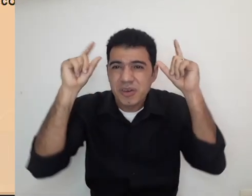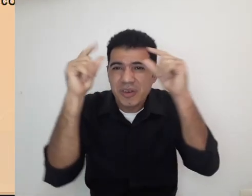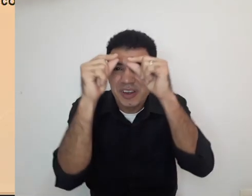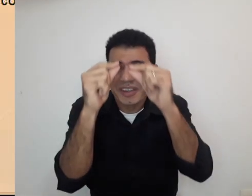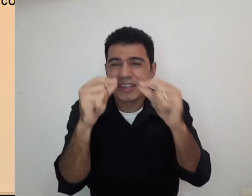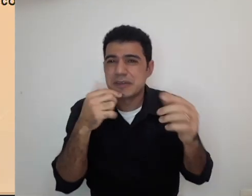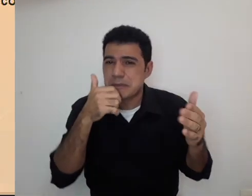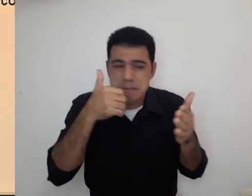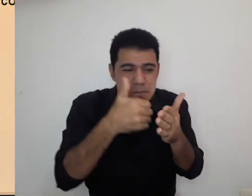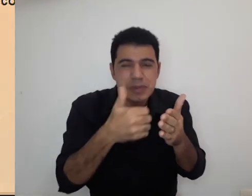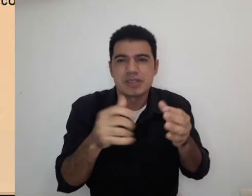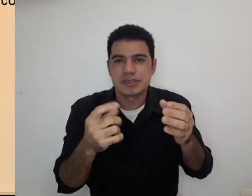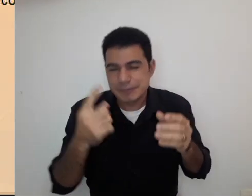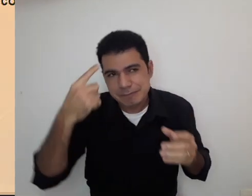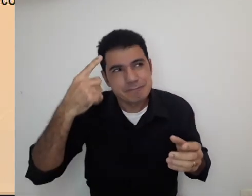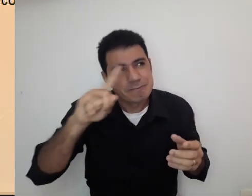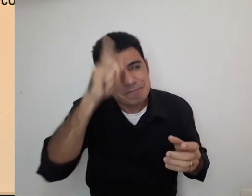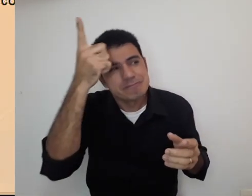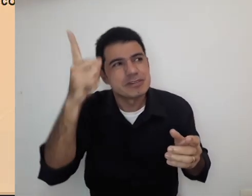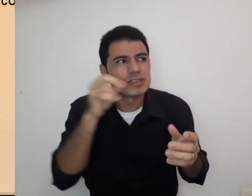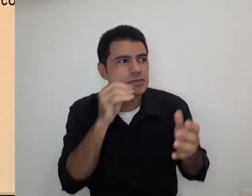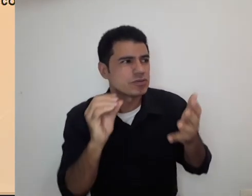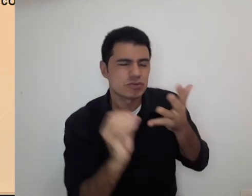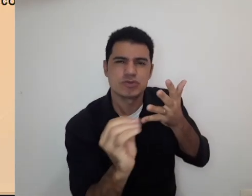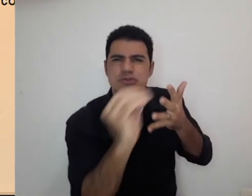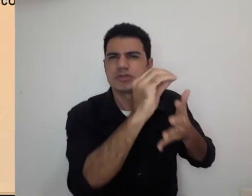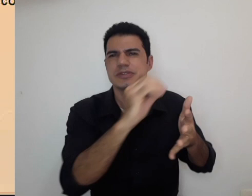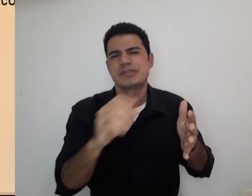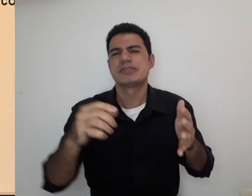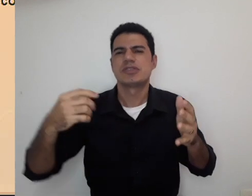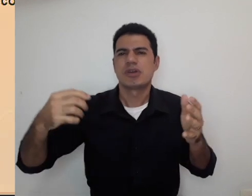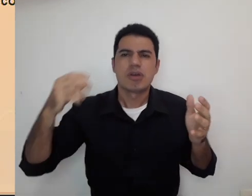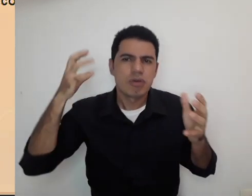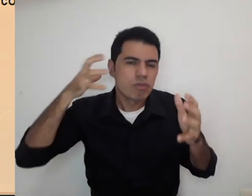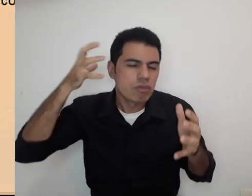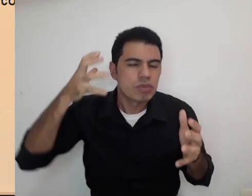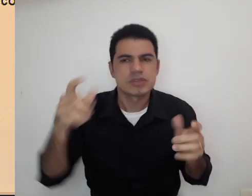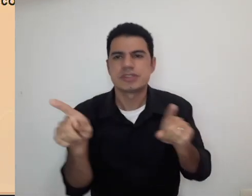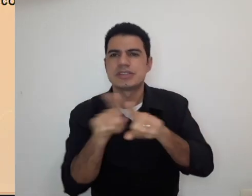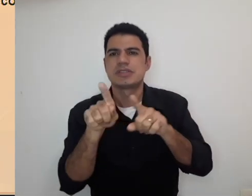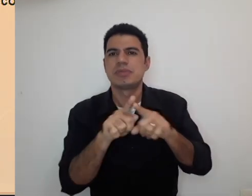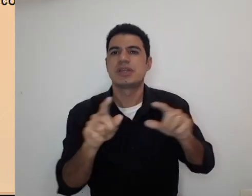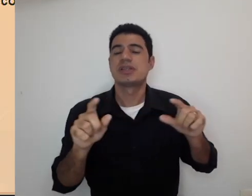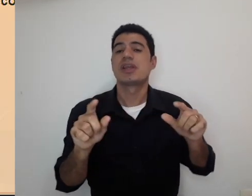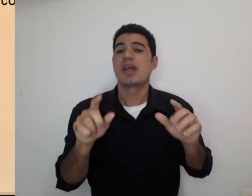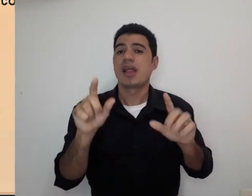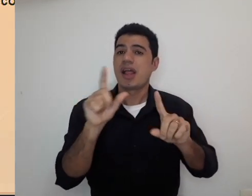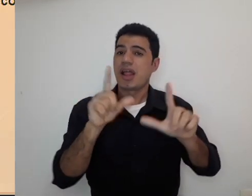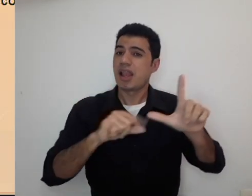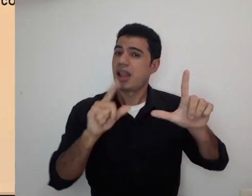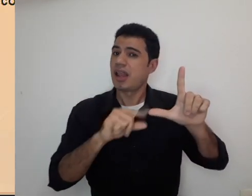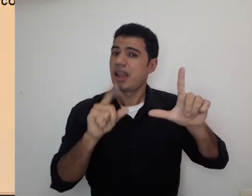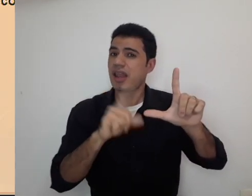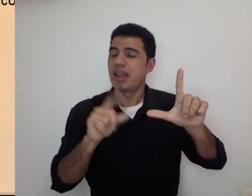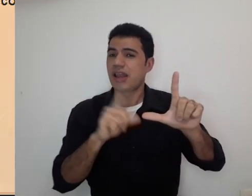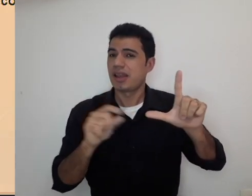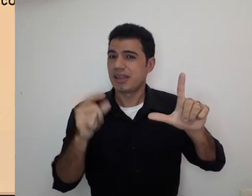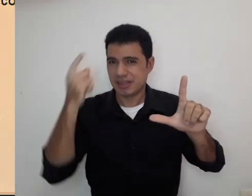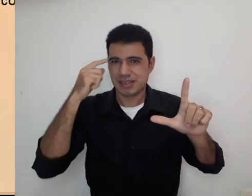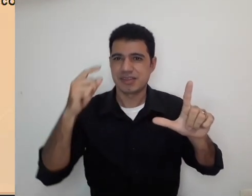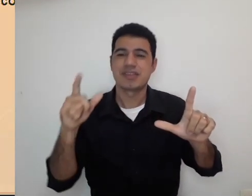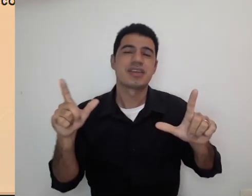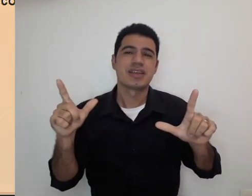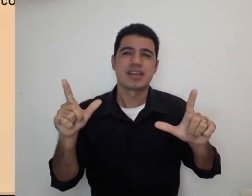se aproximaram de uma sistematização satisfatória da música, usando as letras do alfabeto grego, no